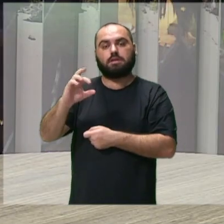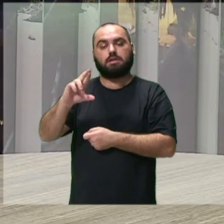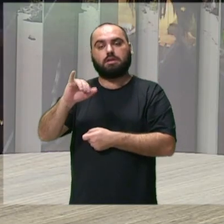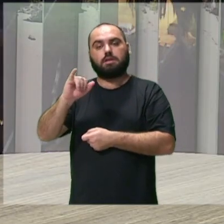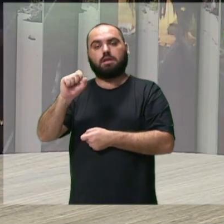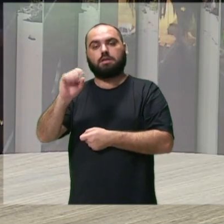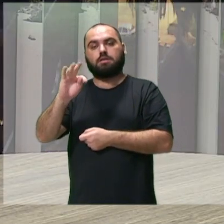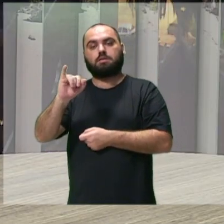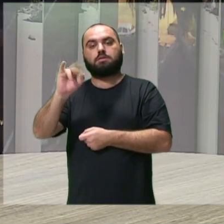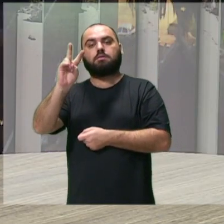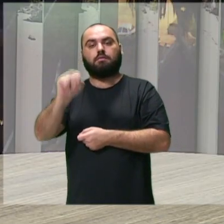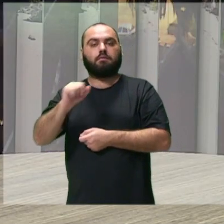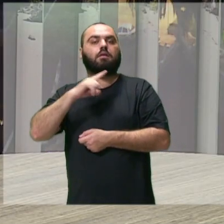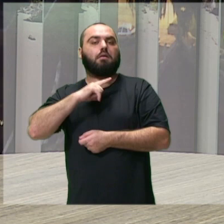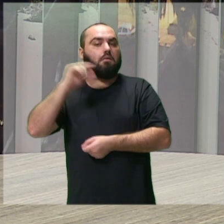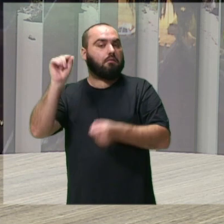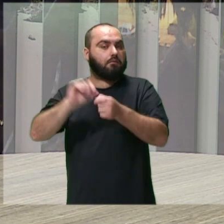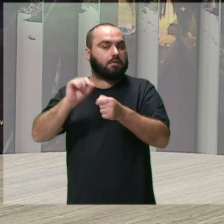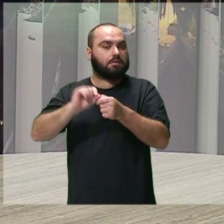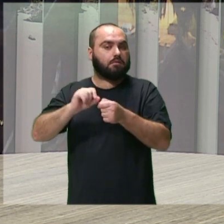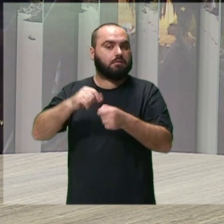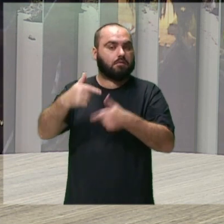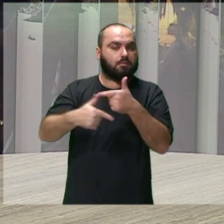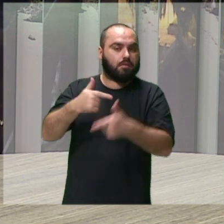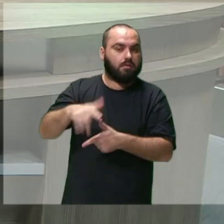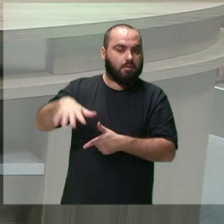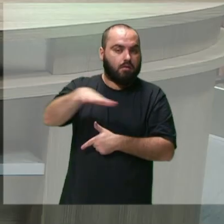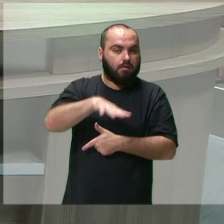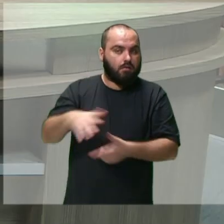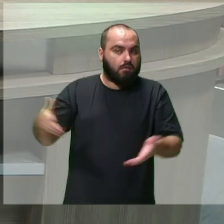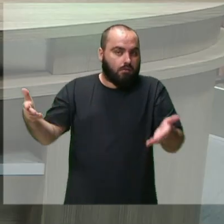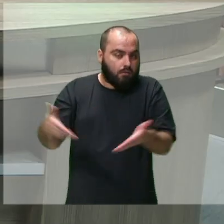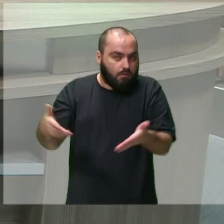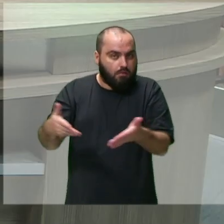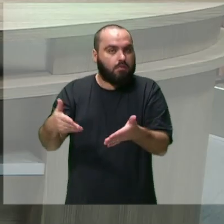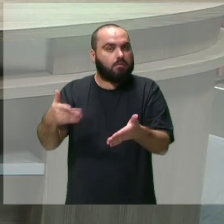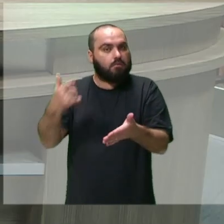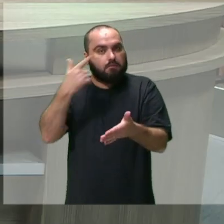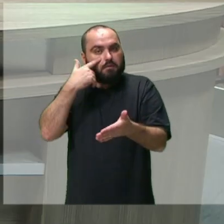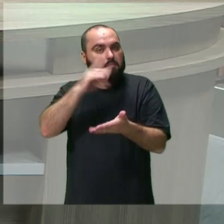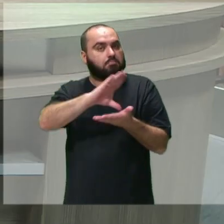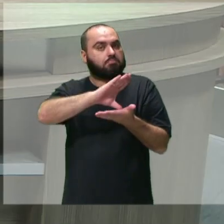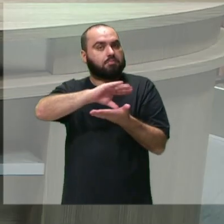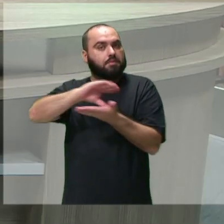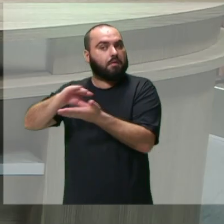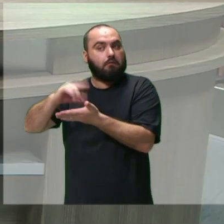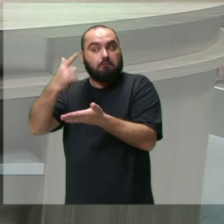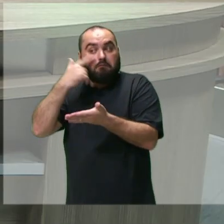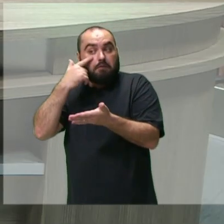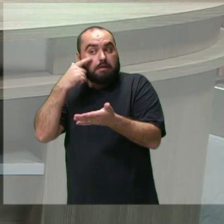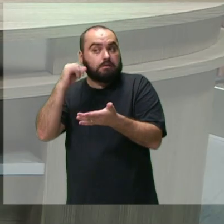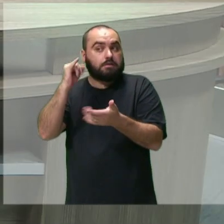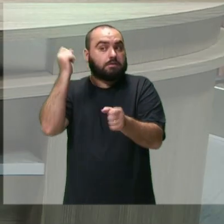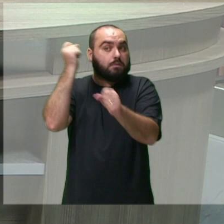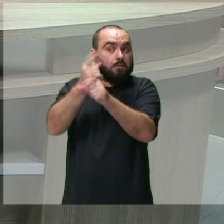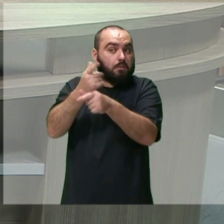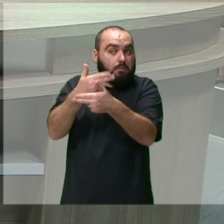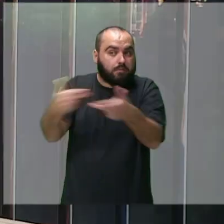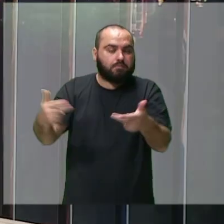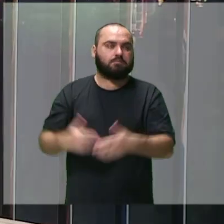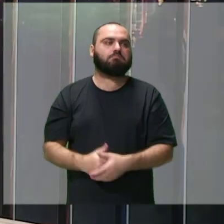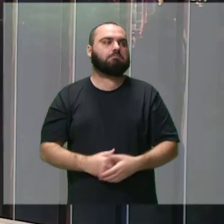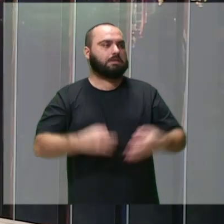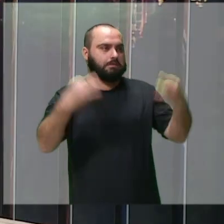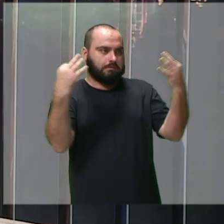até desenvolvendo algum trabalho nessa área agora, recente. Talvez agora na regata a gente possa ver alguma coisa nesse sentido. Com